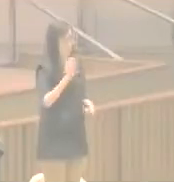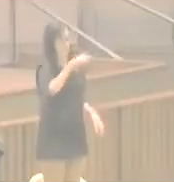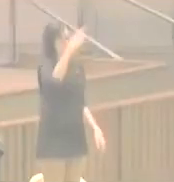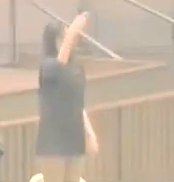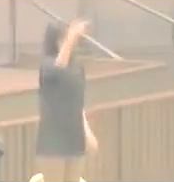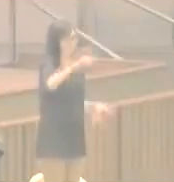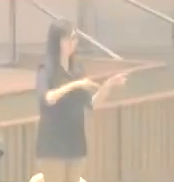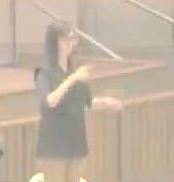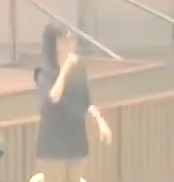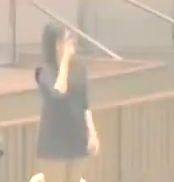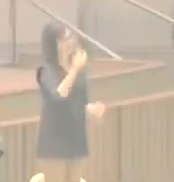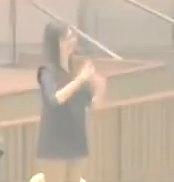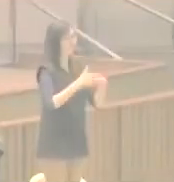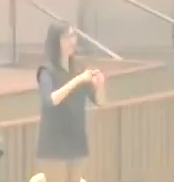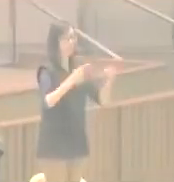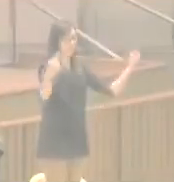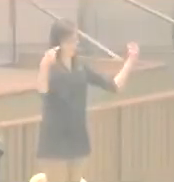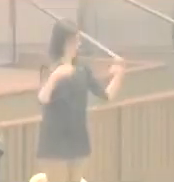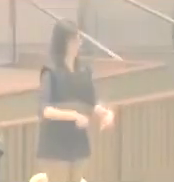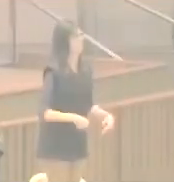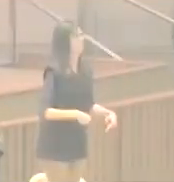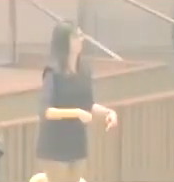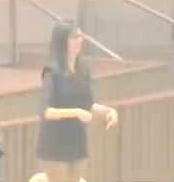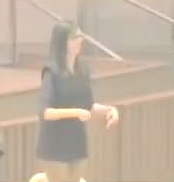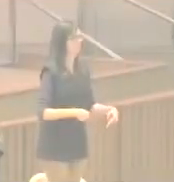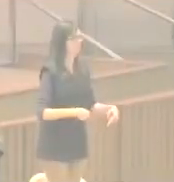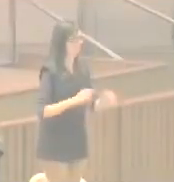amanhã, eles vieram no teu templo.